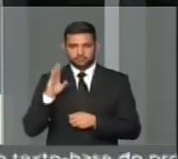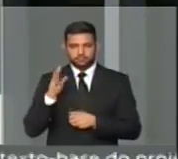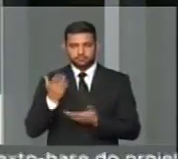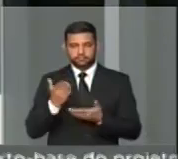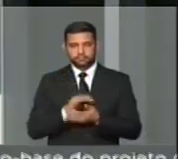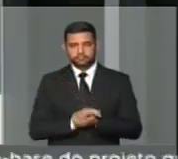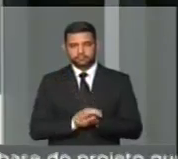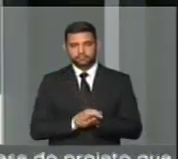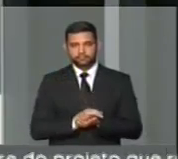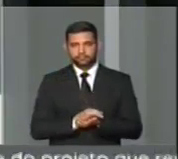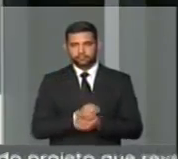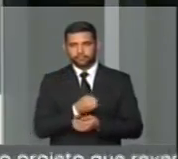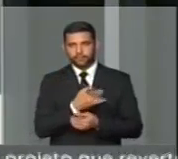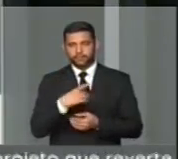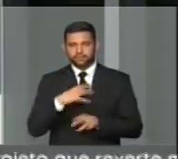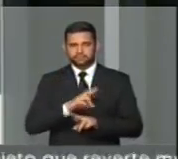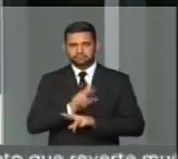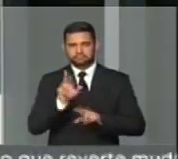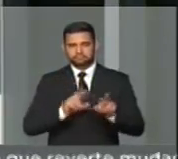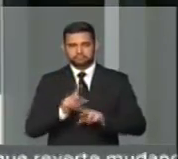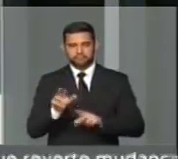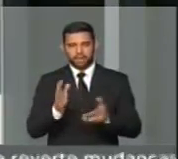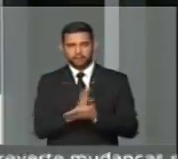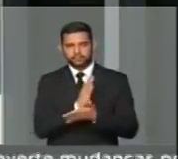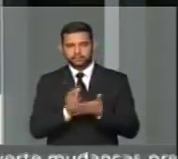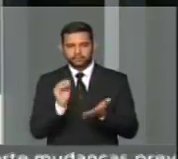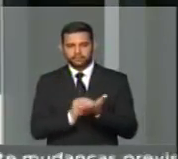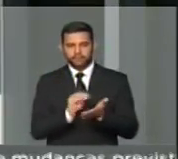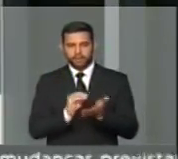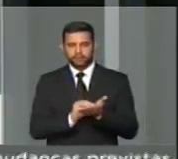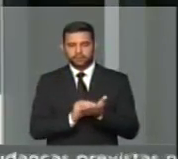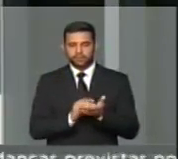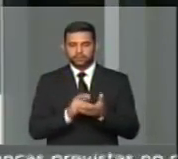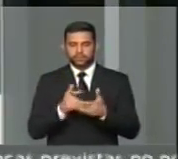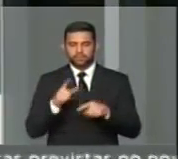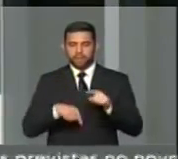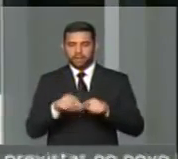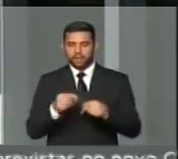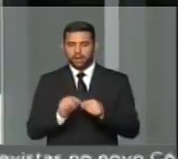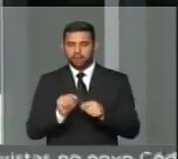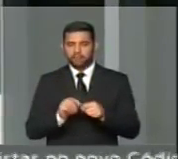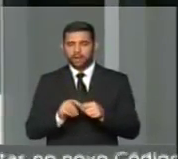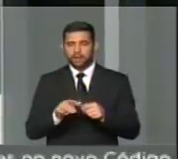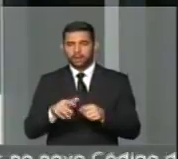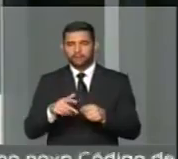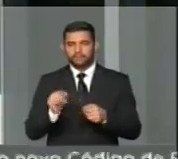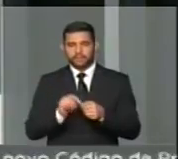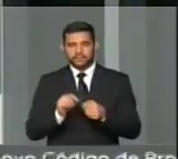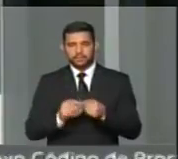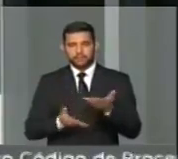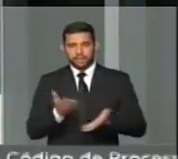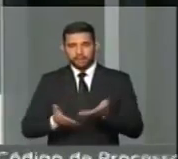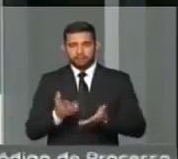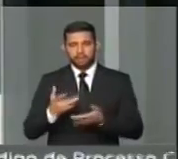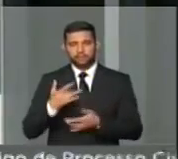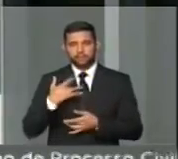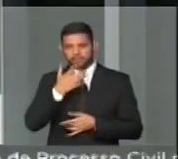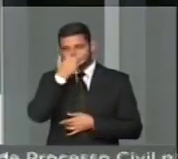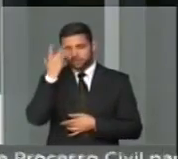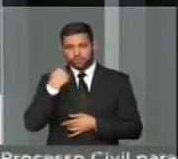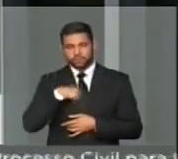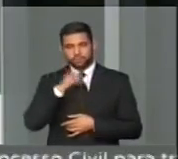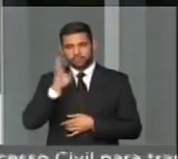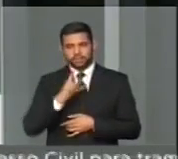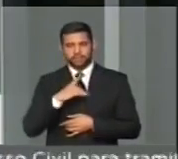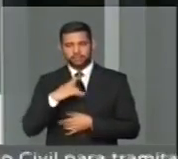Juramento em condições adversas e às vezes com falta de estrutura em que se encontra a saúde no Brasil temos cumprido o nosso dever de